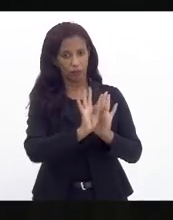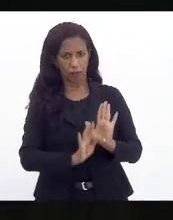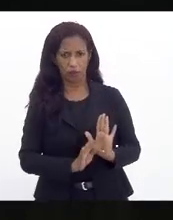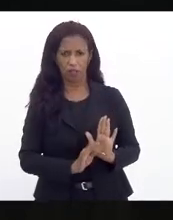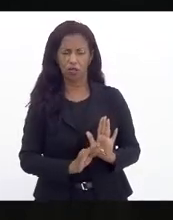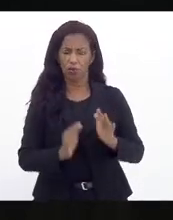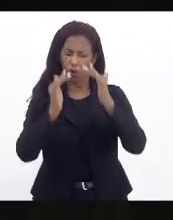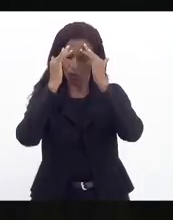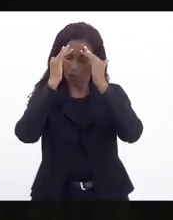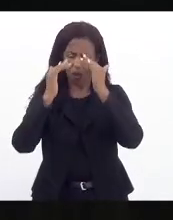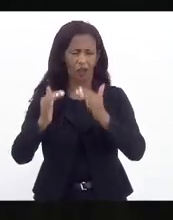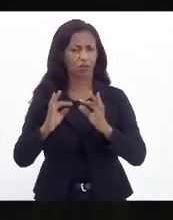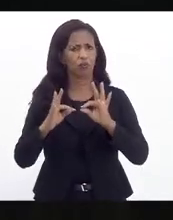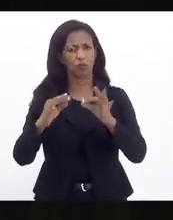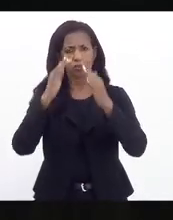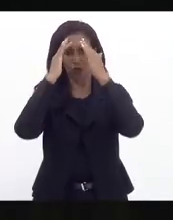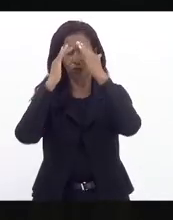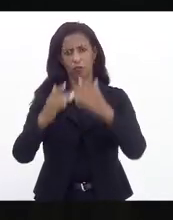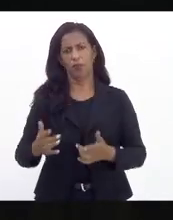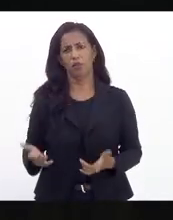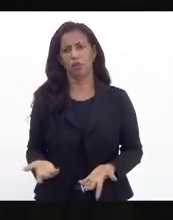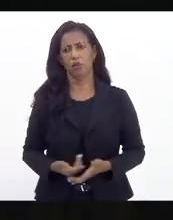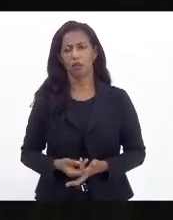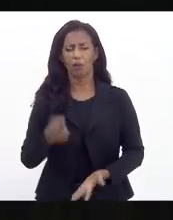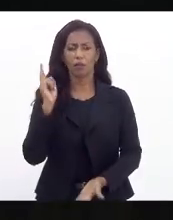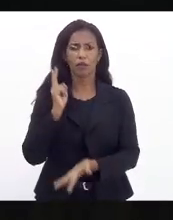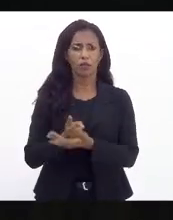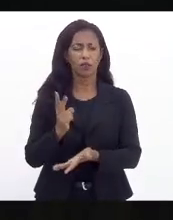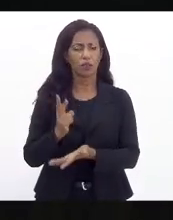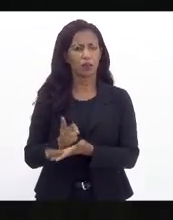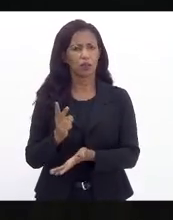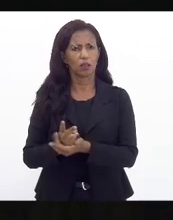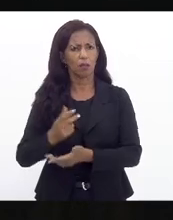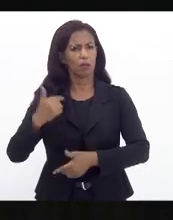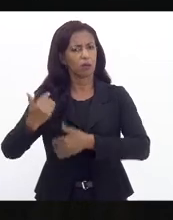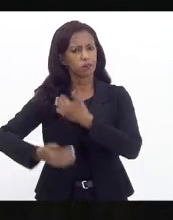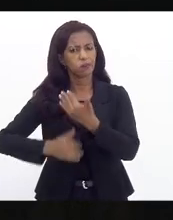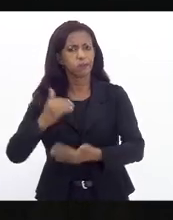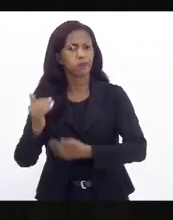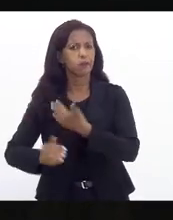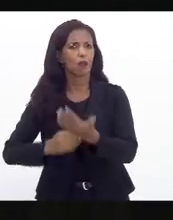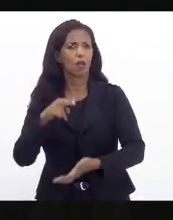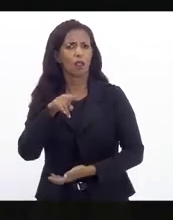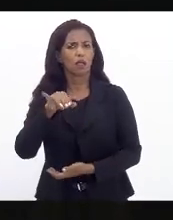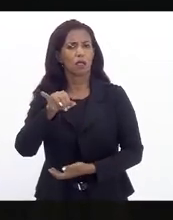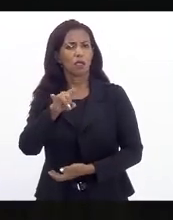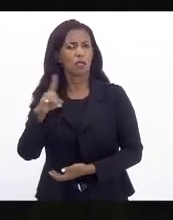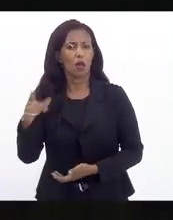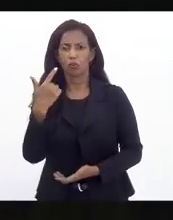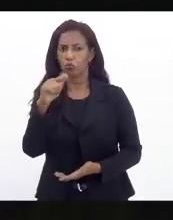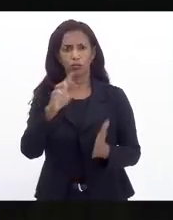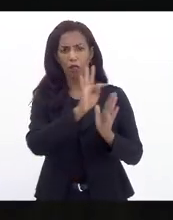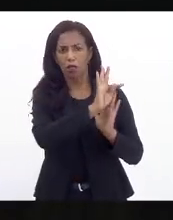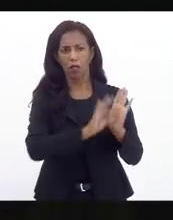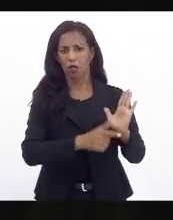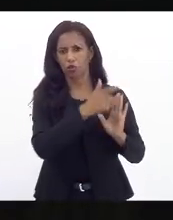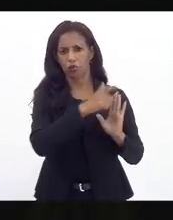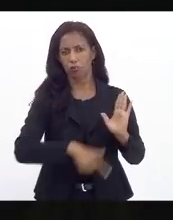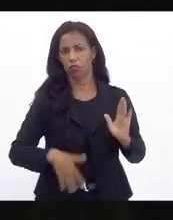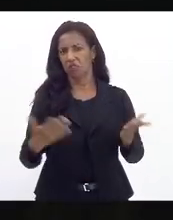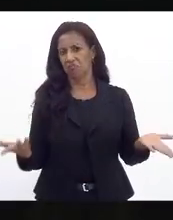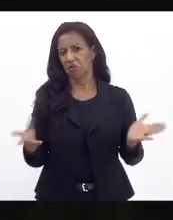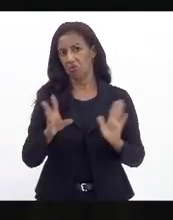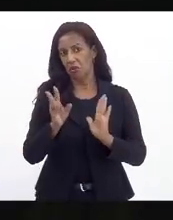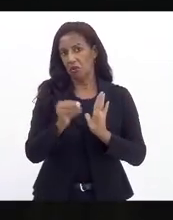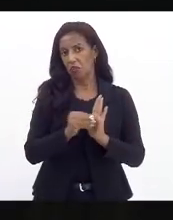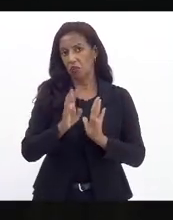respeito ao governo né Márcio porque nós estamos sempre enfrentando aqui está dizendo o Nelson que não está no texto então se alguém fez